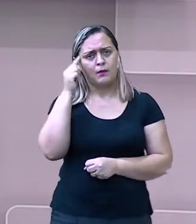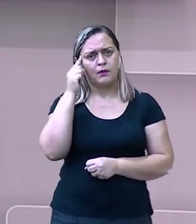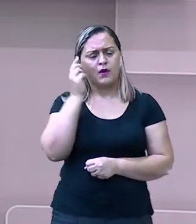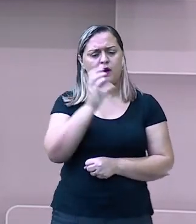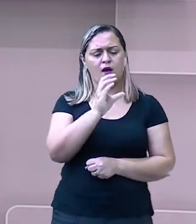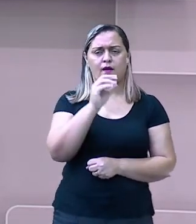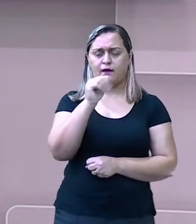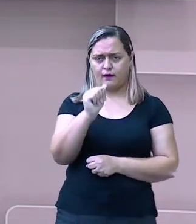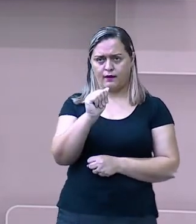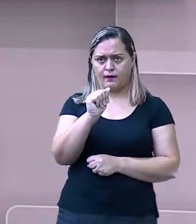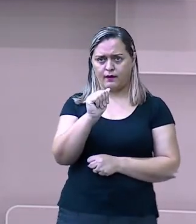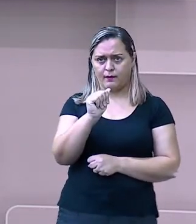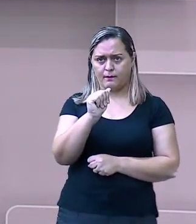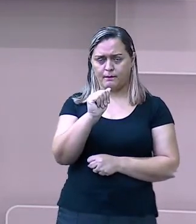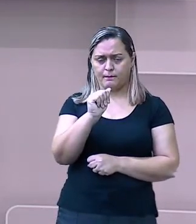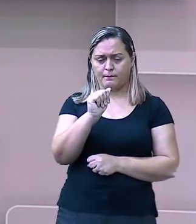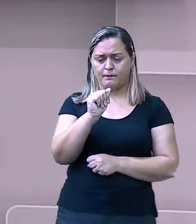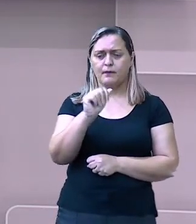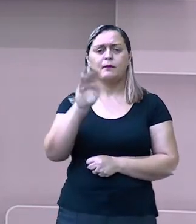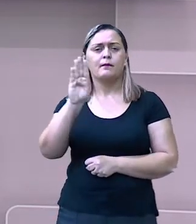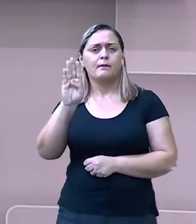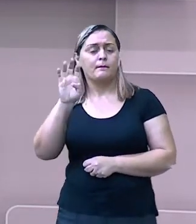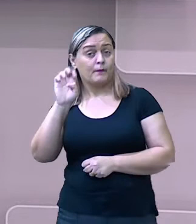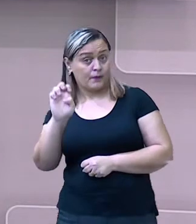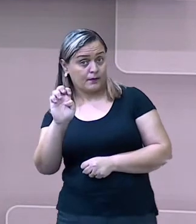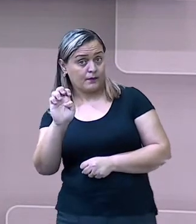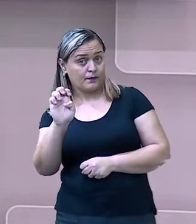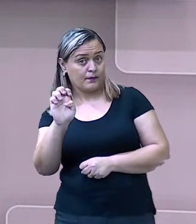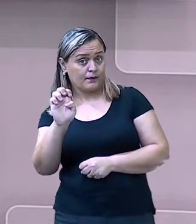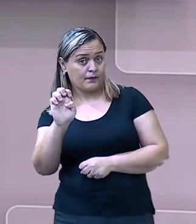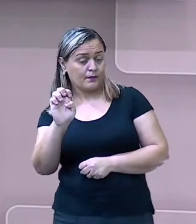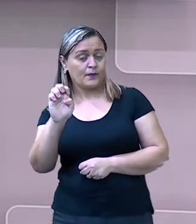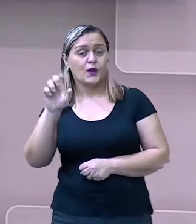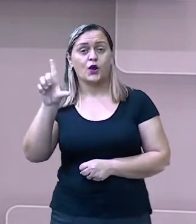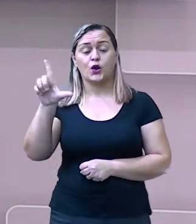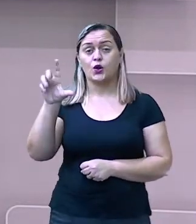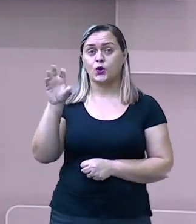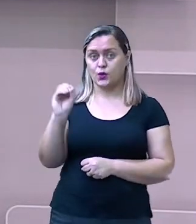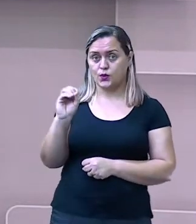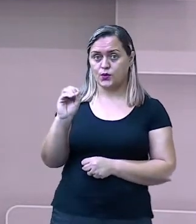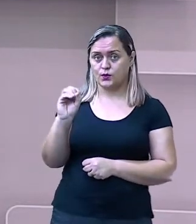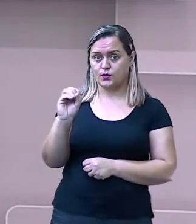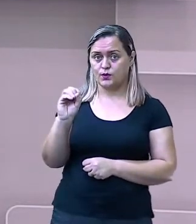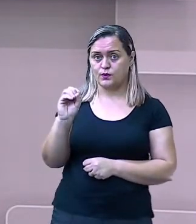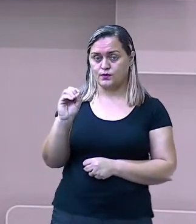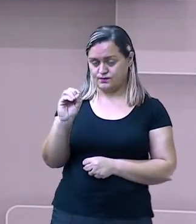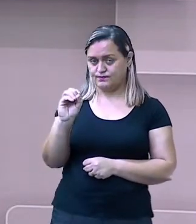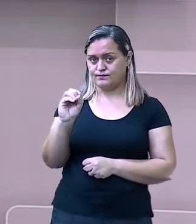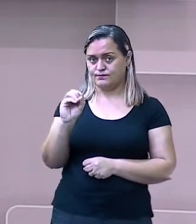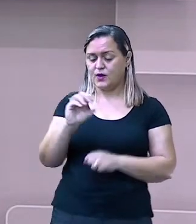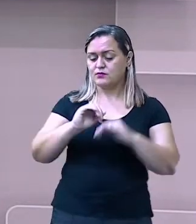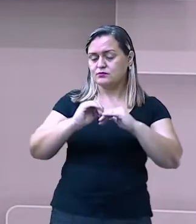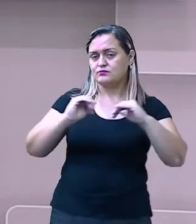Ca-be-lo. Viu só como é fácil? Vamos pegar então agora chuva.